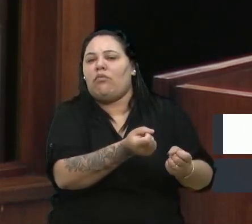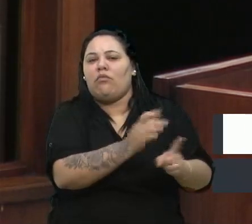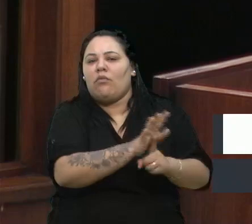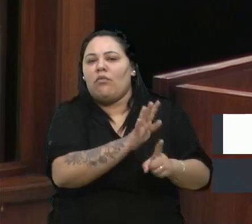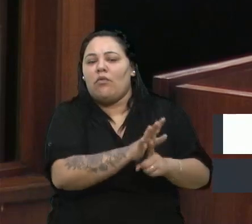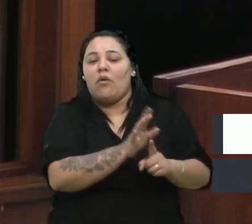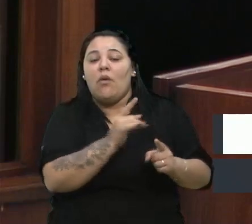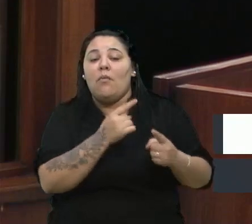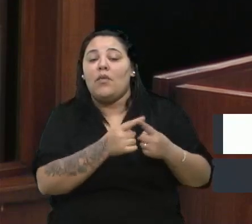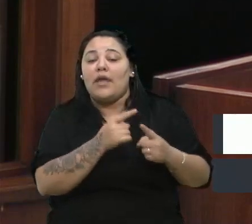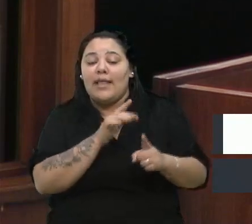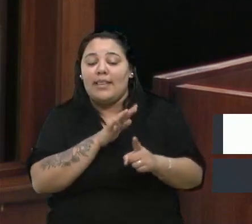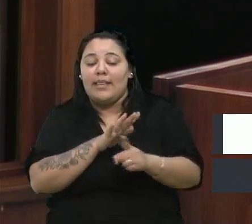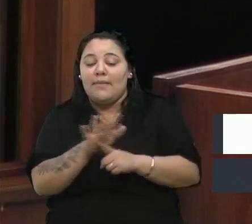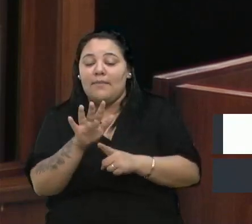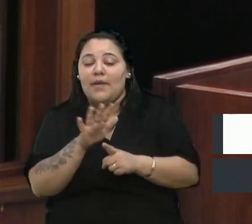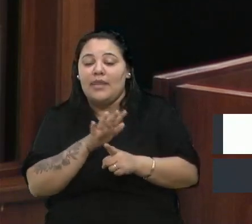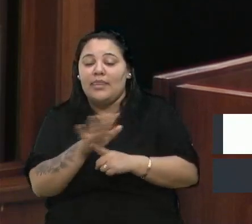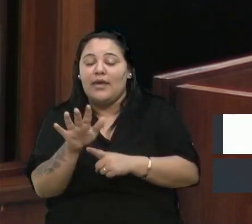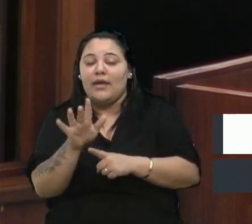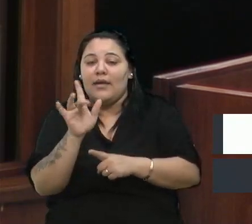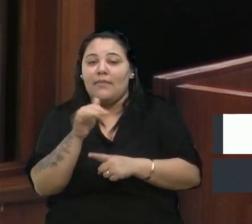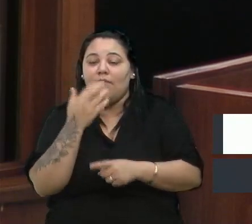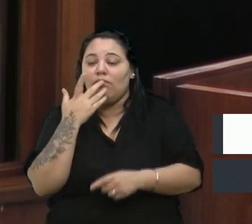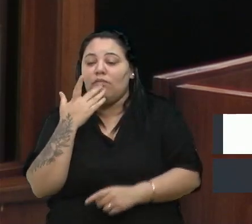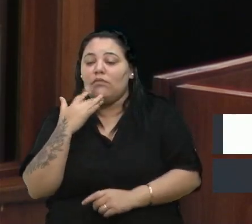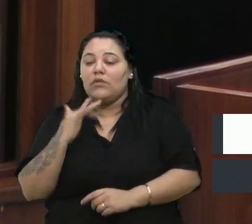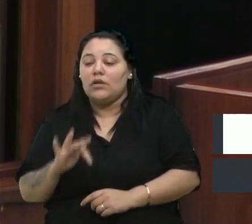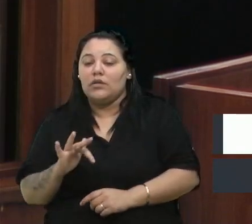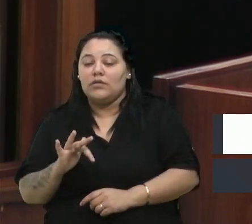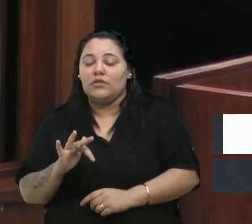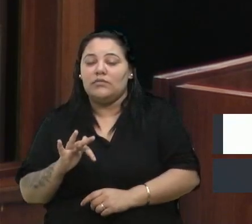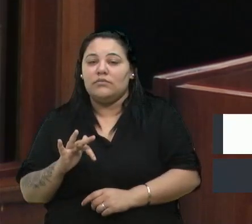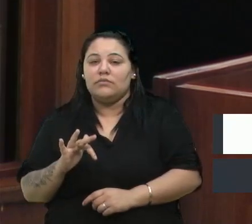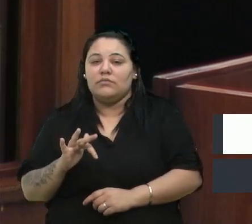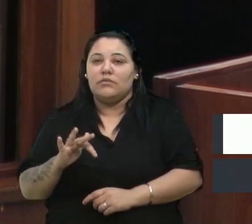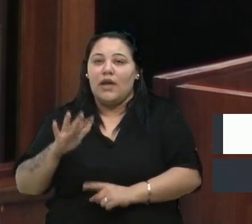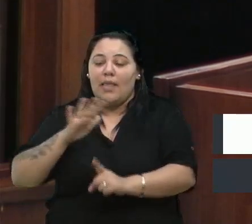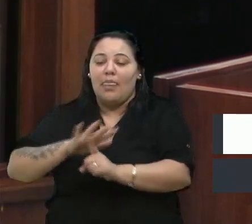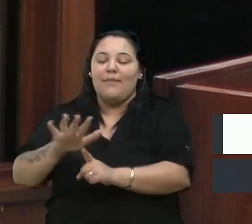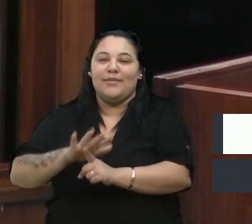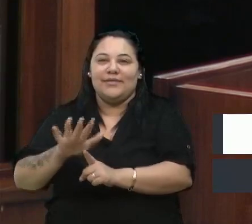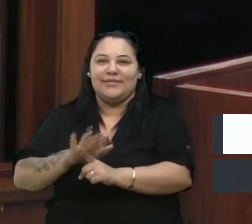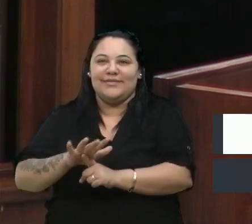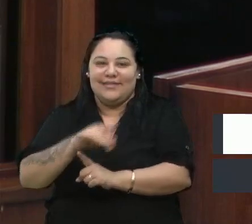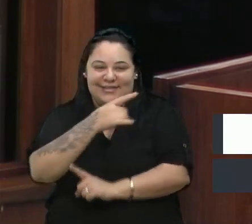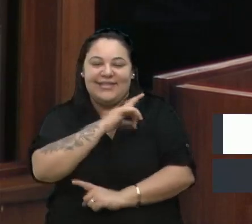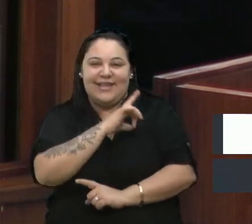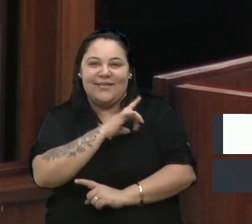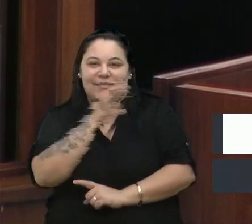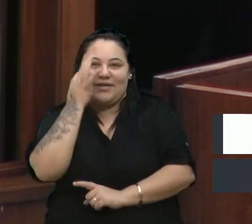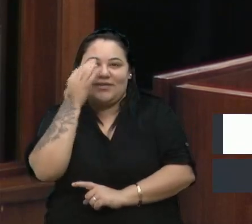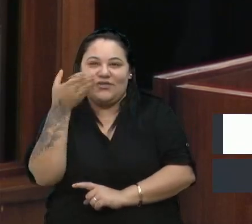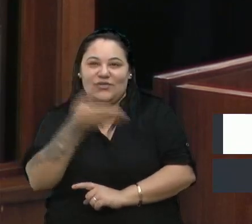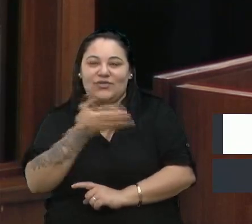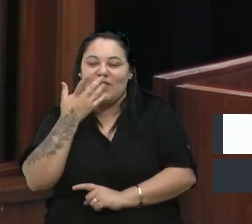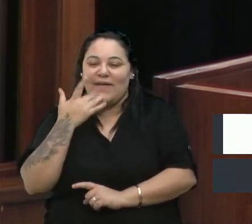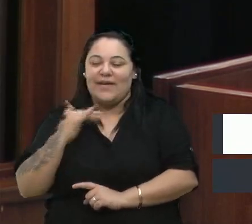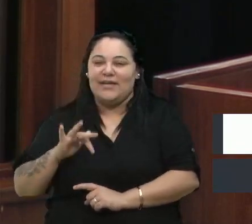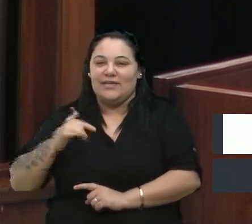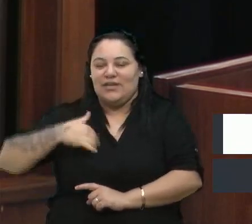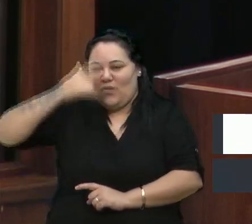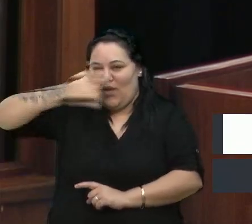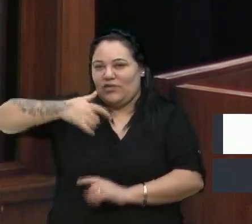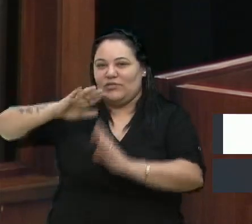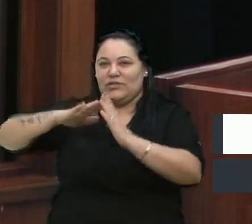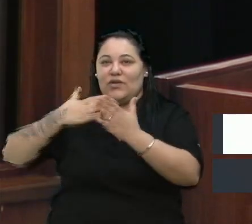são para a criança. A criança, ela está sempre demandando. Ali a gente tem, né, crianças ali, provavelmente seja de uma escola,